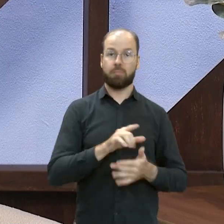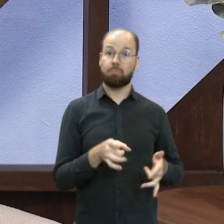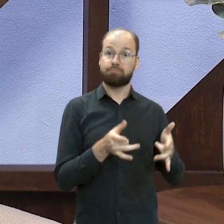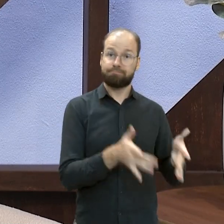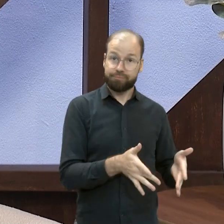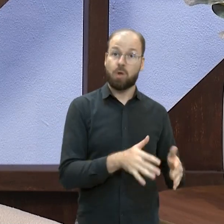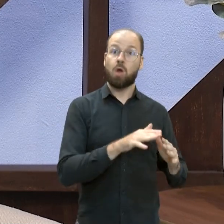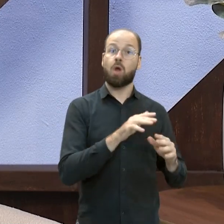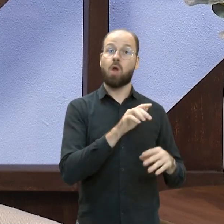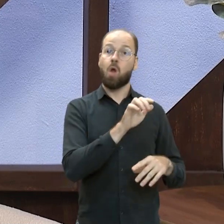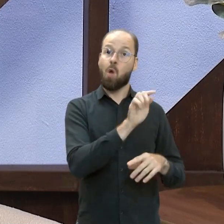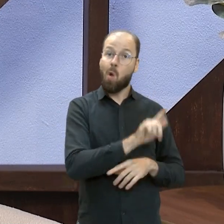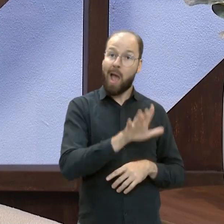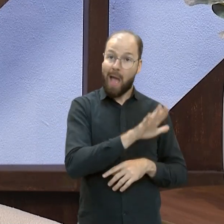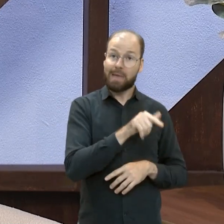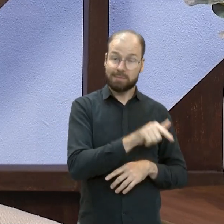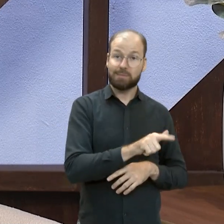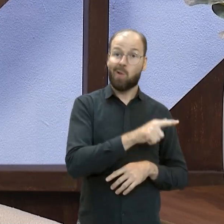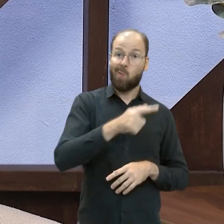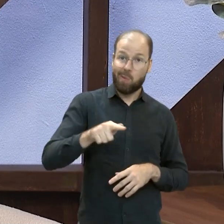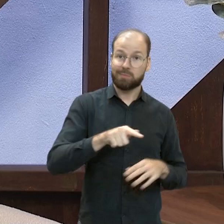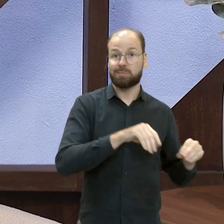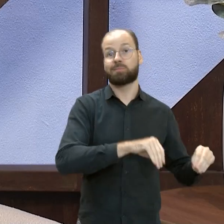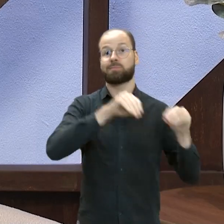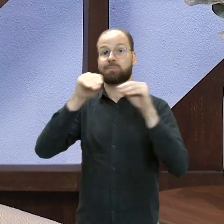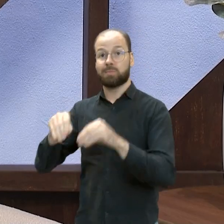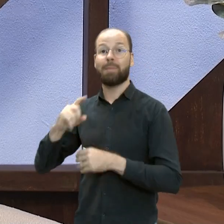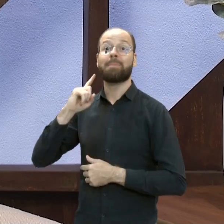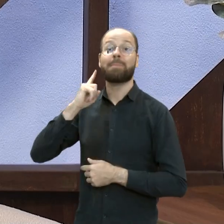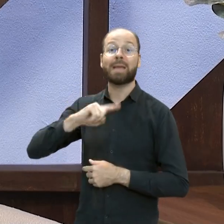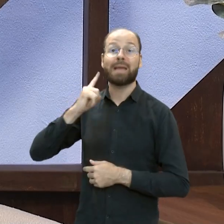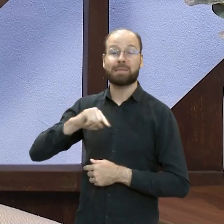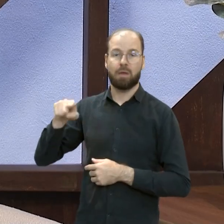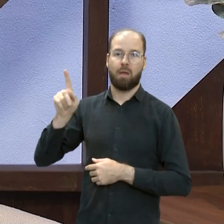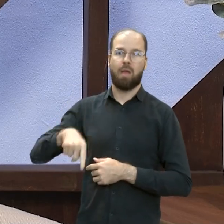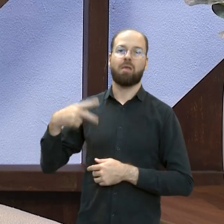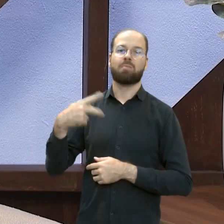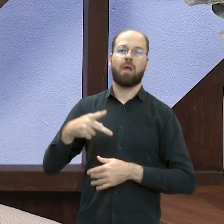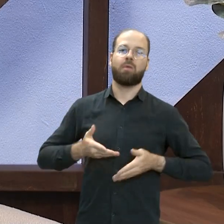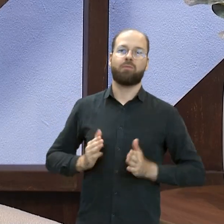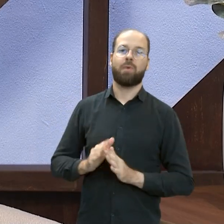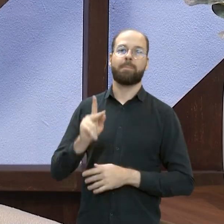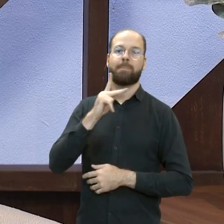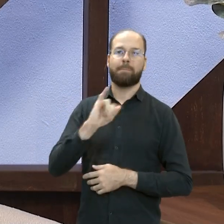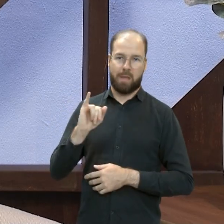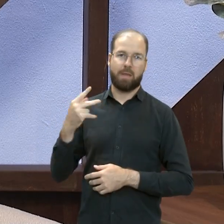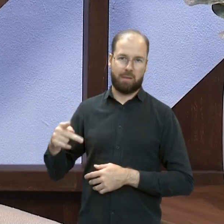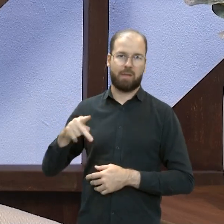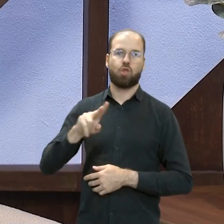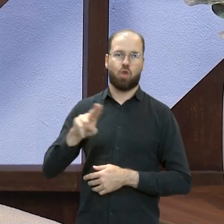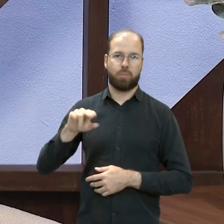e seguiu rumo a Minas, que era a terra natal de seu pai, José Antônio. Ela continuou, né,